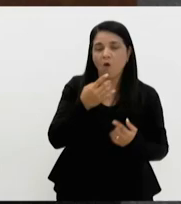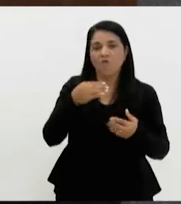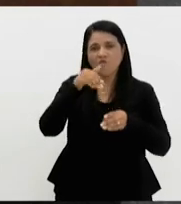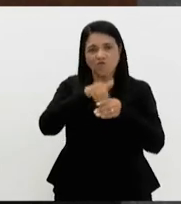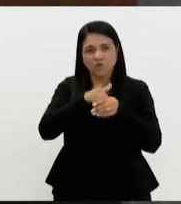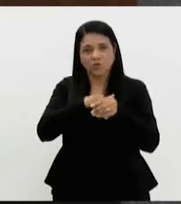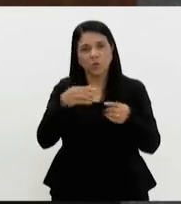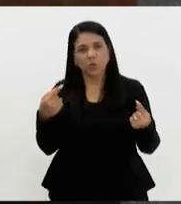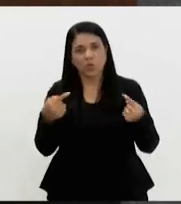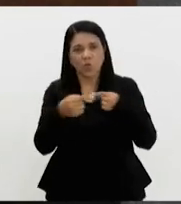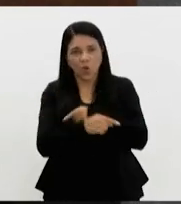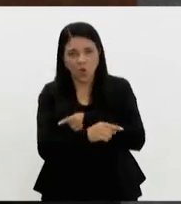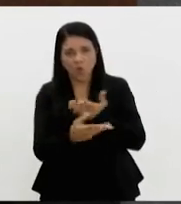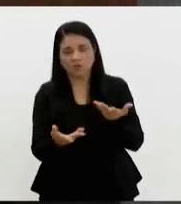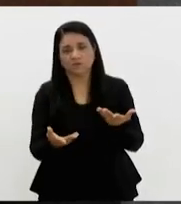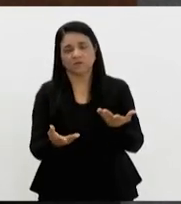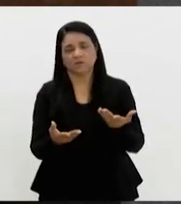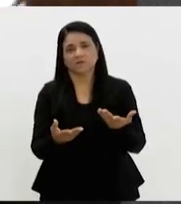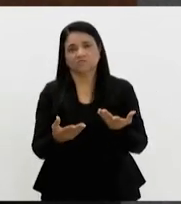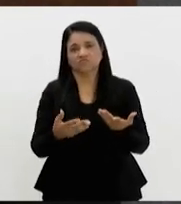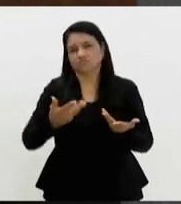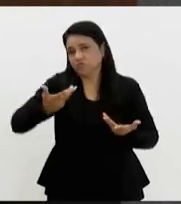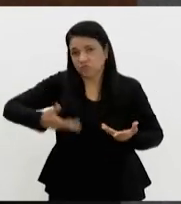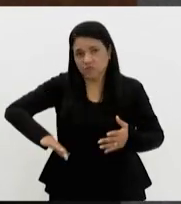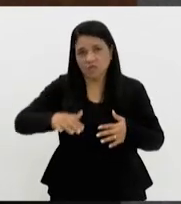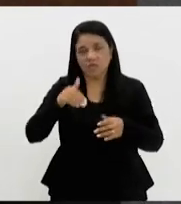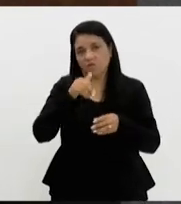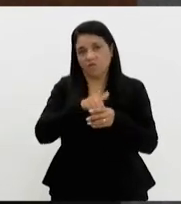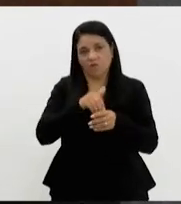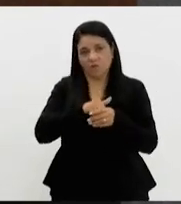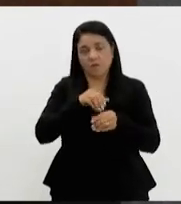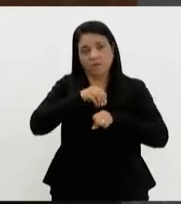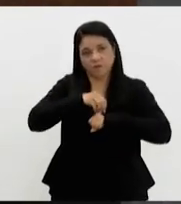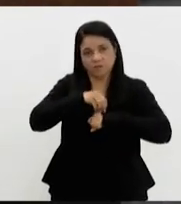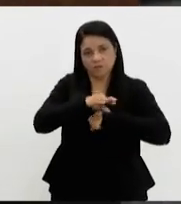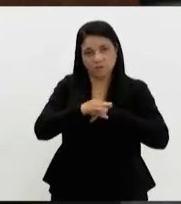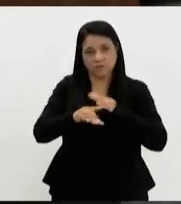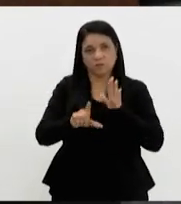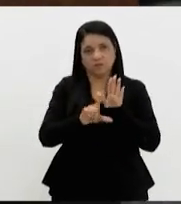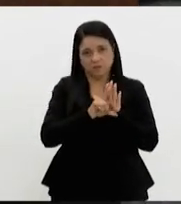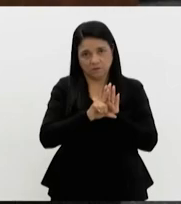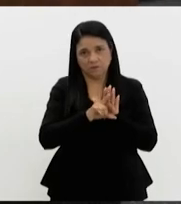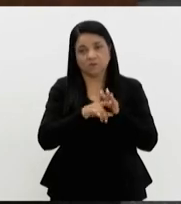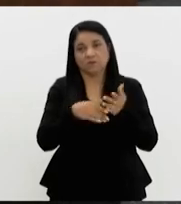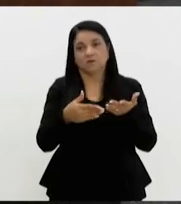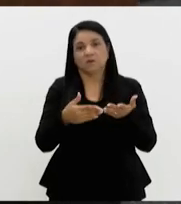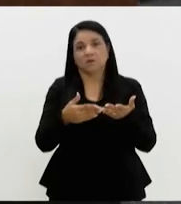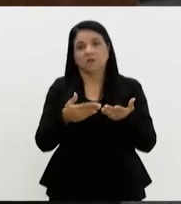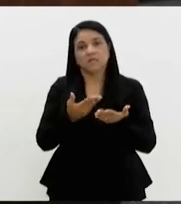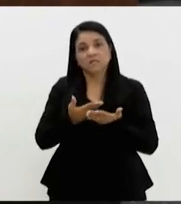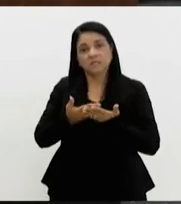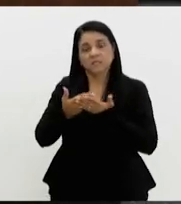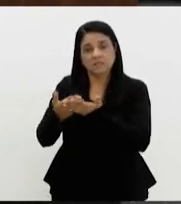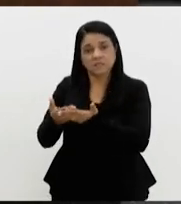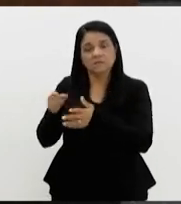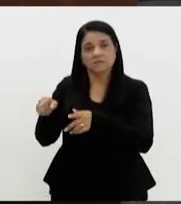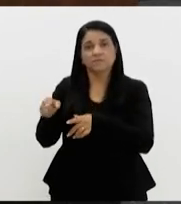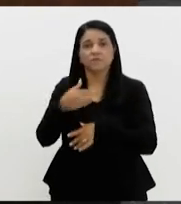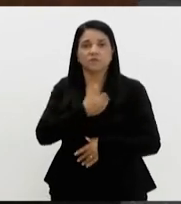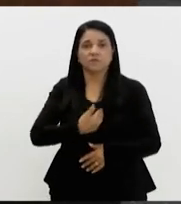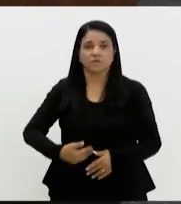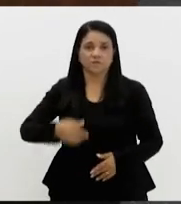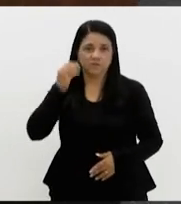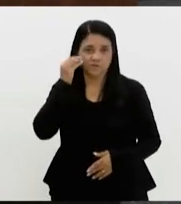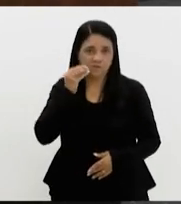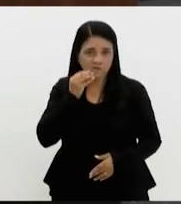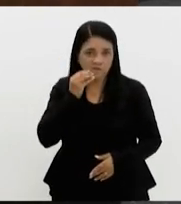contrário, não quiseram votar para a indicação, seguisse para o nosso governador